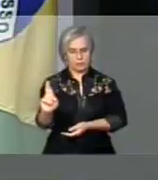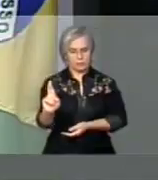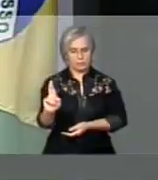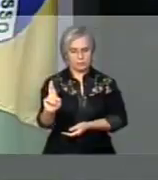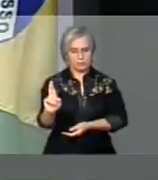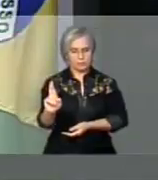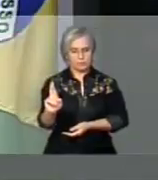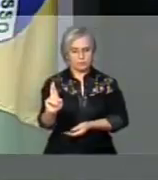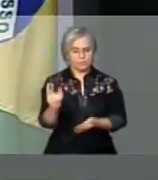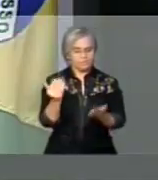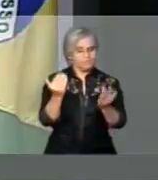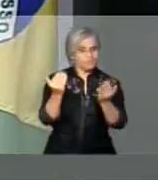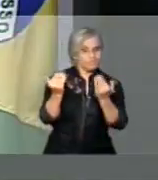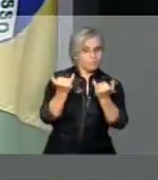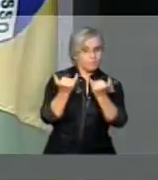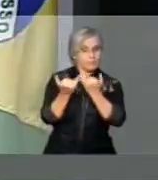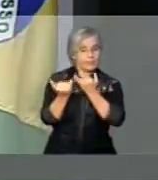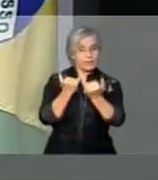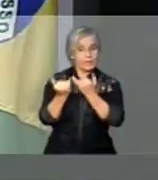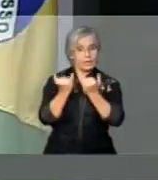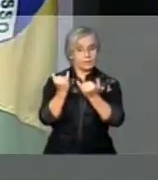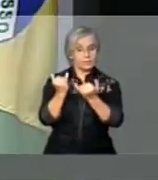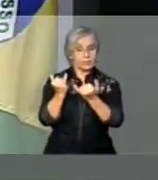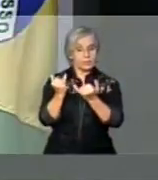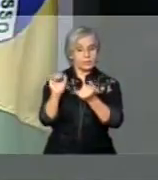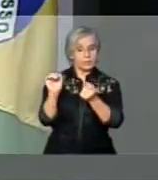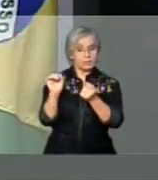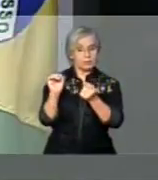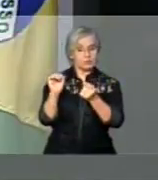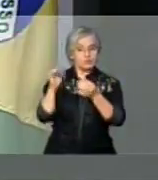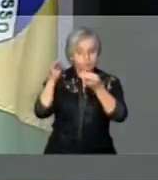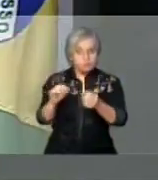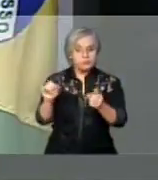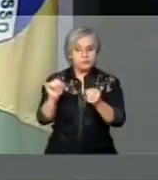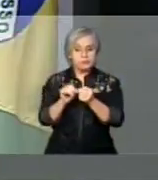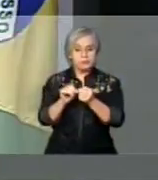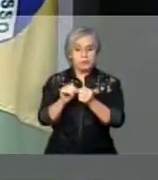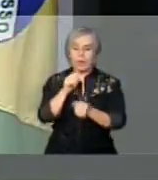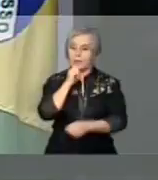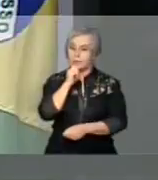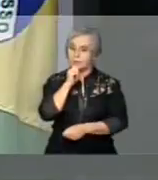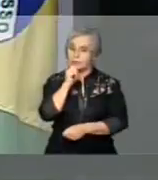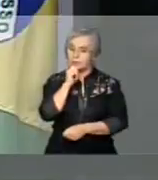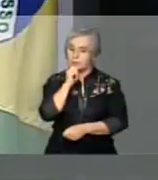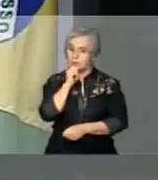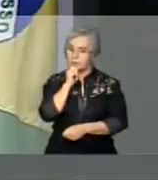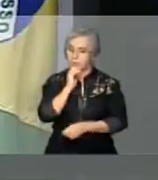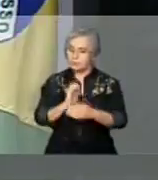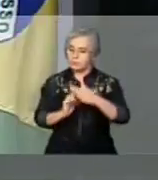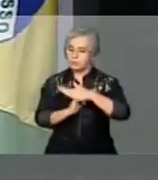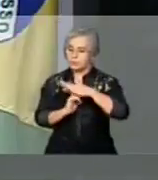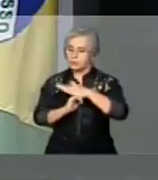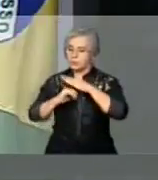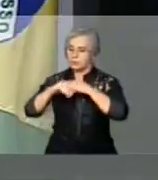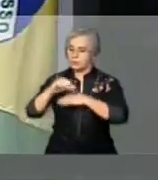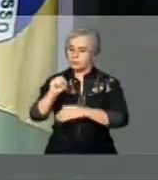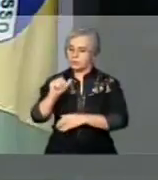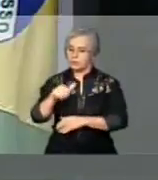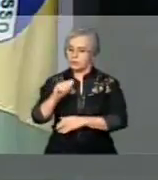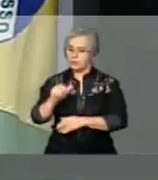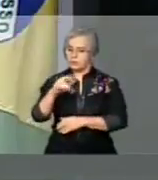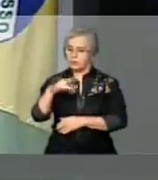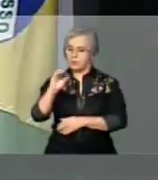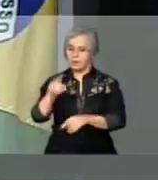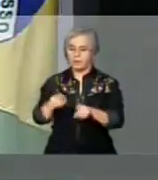que me parece que também ainda não foi executado. A mineradora Samarco foi multada pelo IBAMA em 250